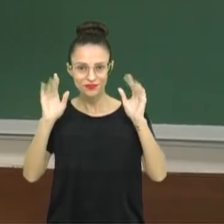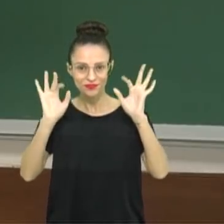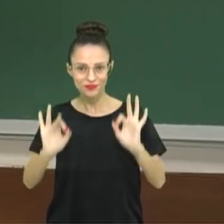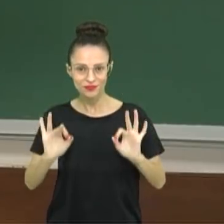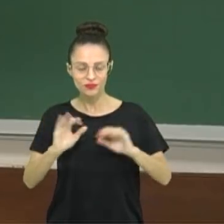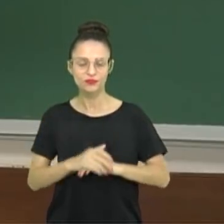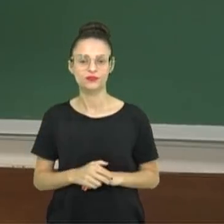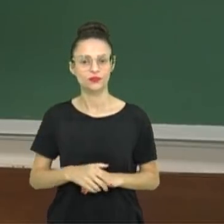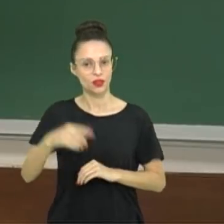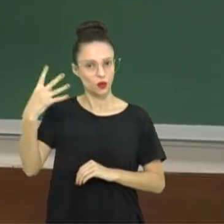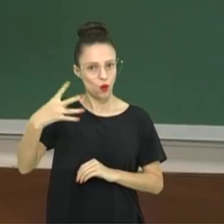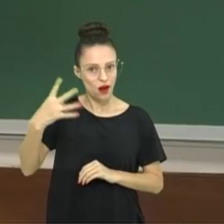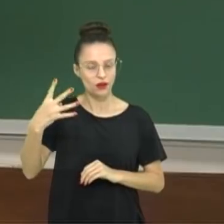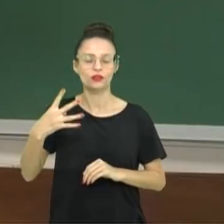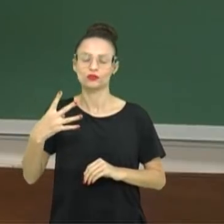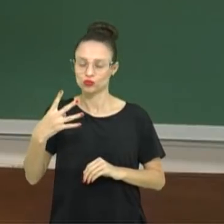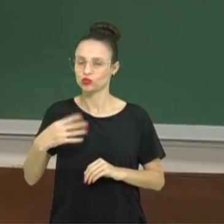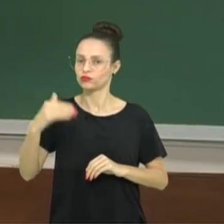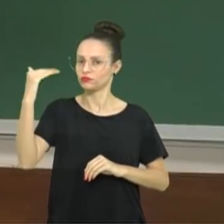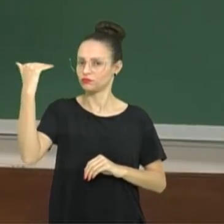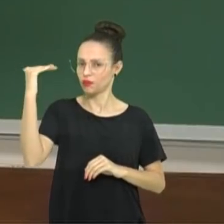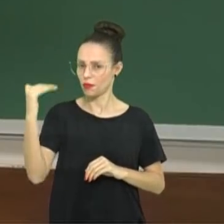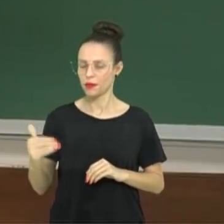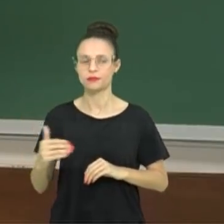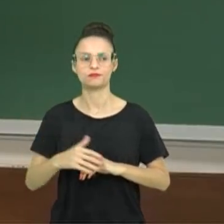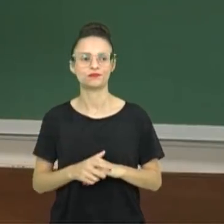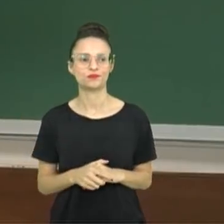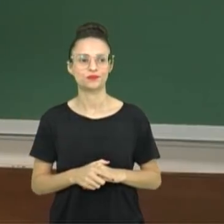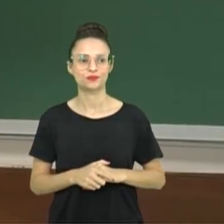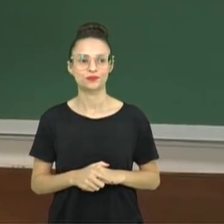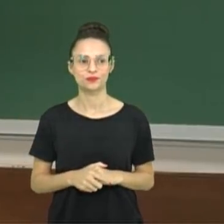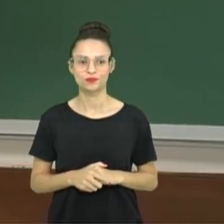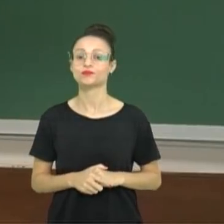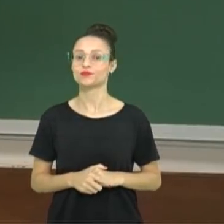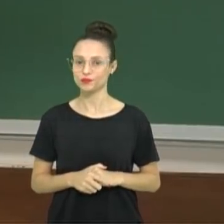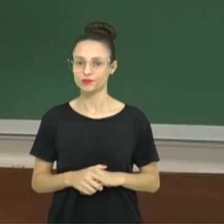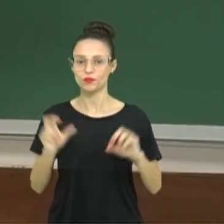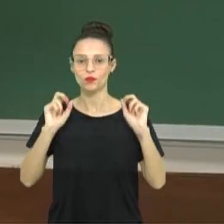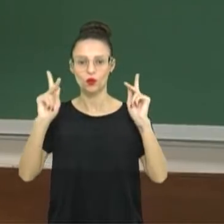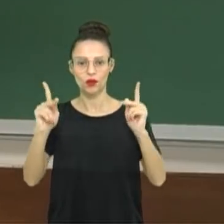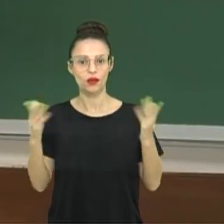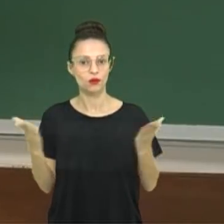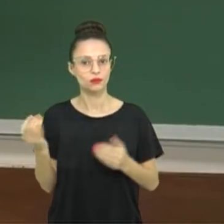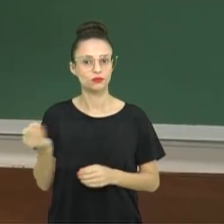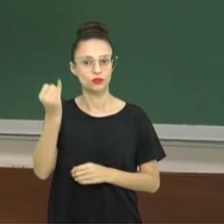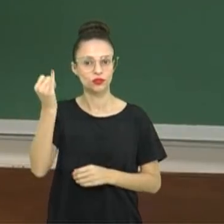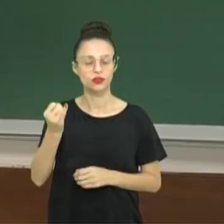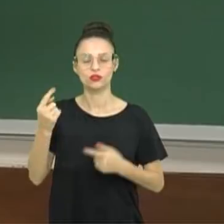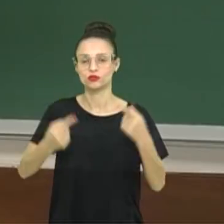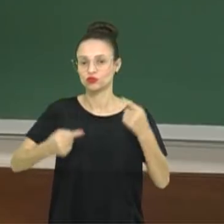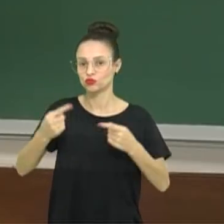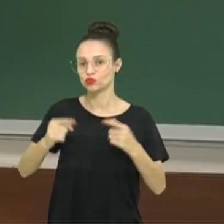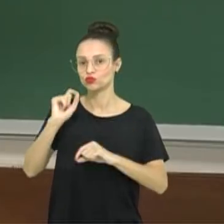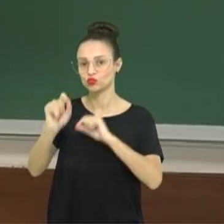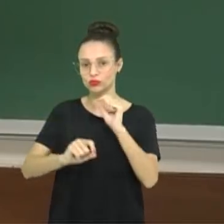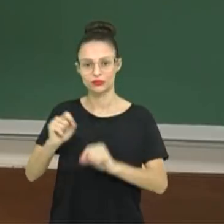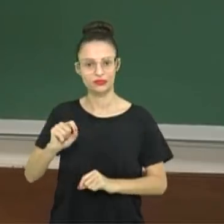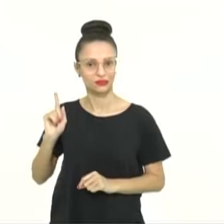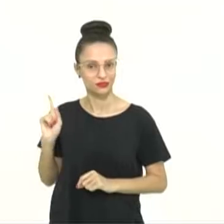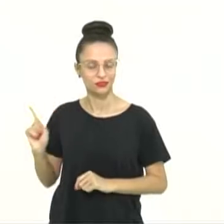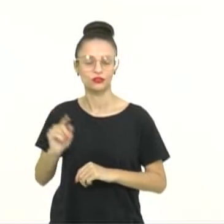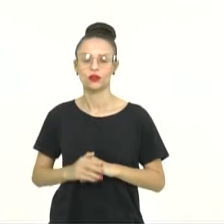pessoal? Esse é o nosso 4º passo que você já anotou aí. Muito bem, aqui é importante a gente discutir